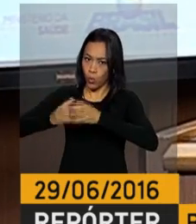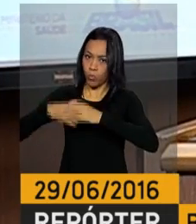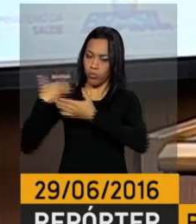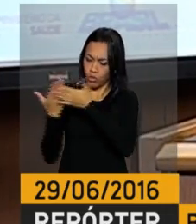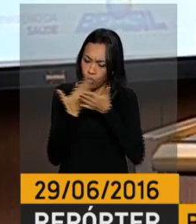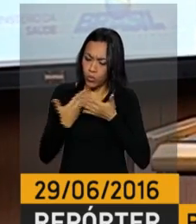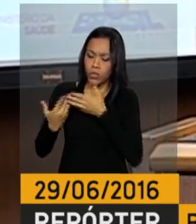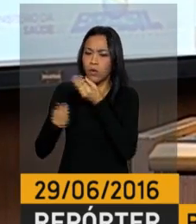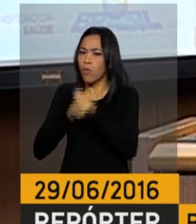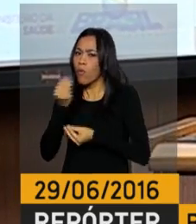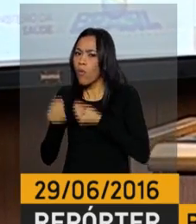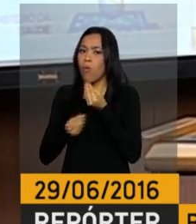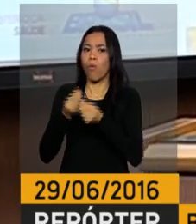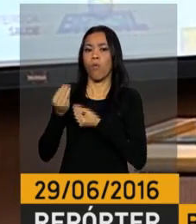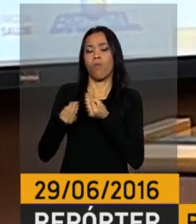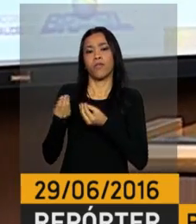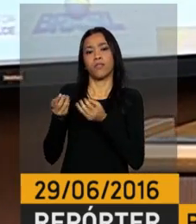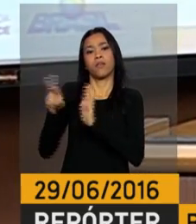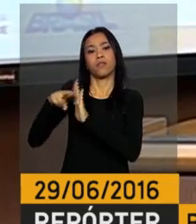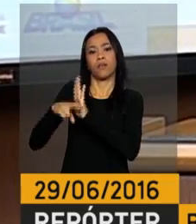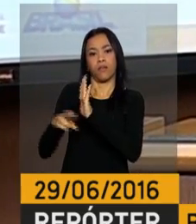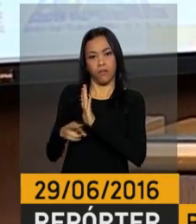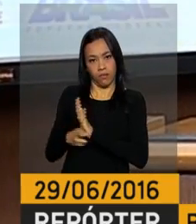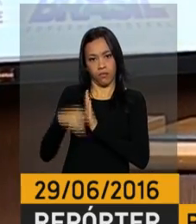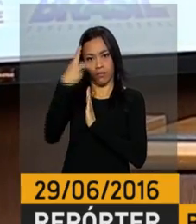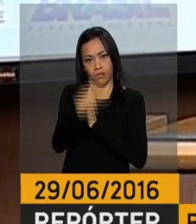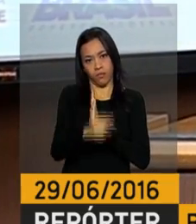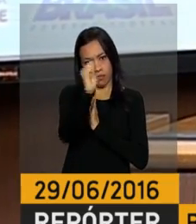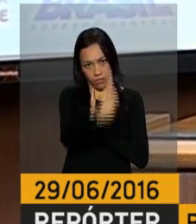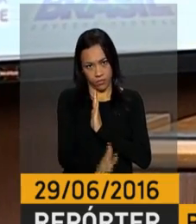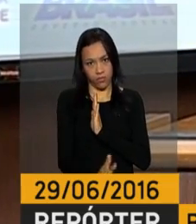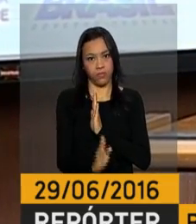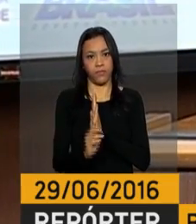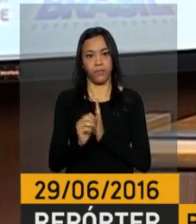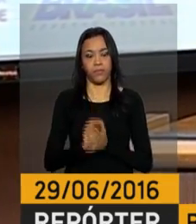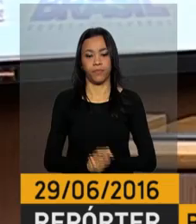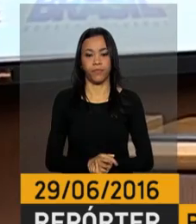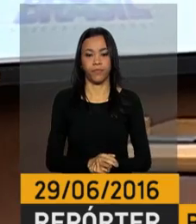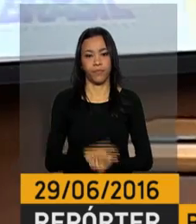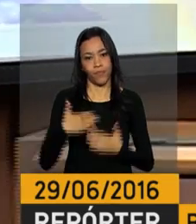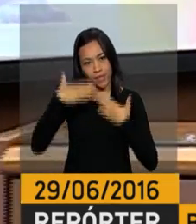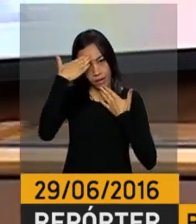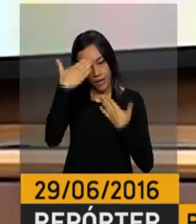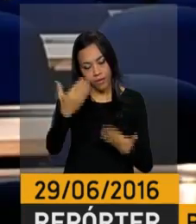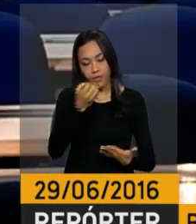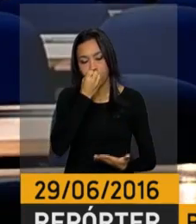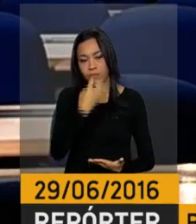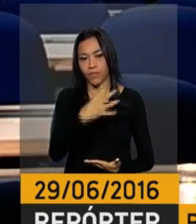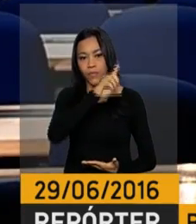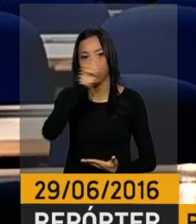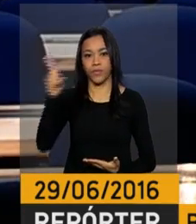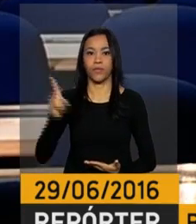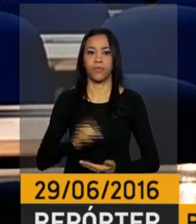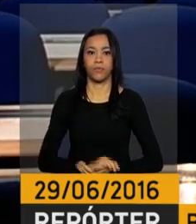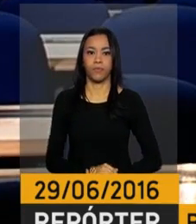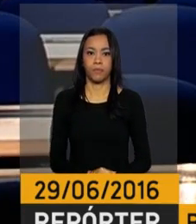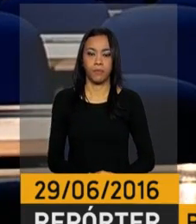em relação à rotulagem nutricional no país agradeço Bom dia